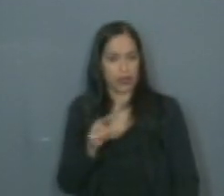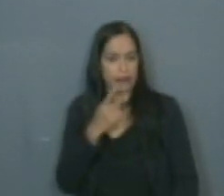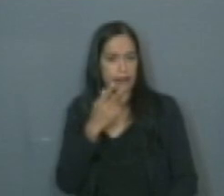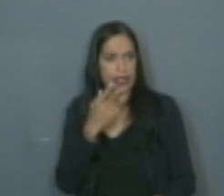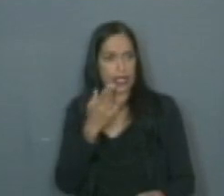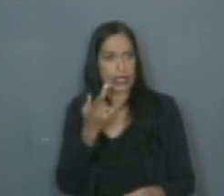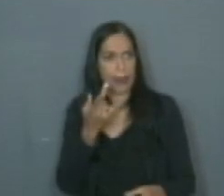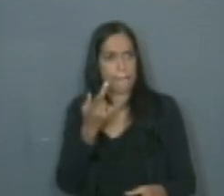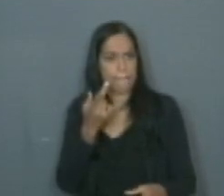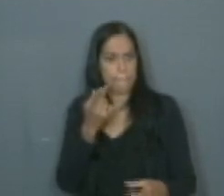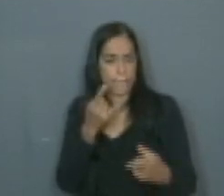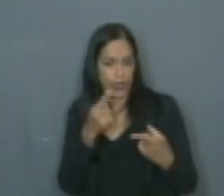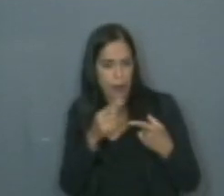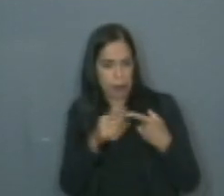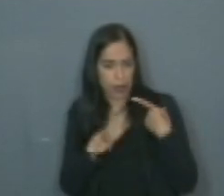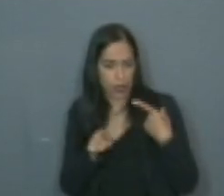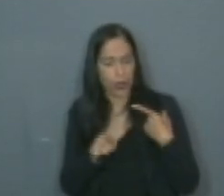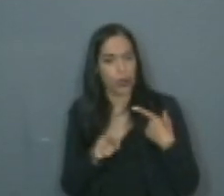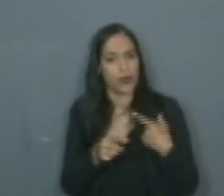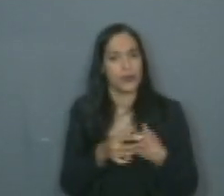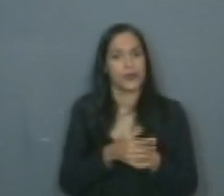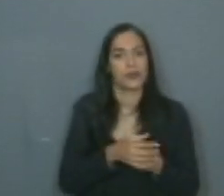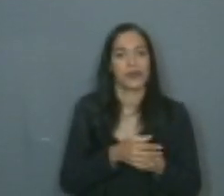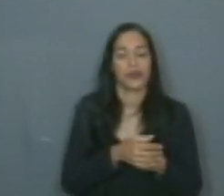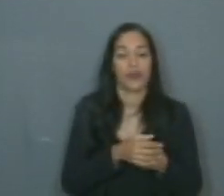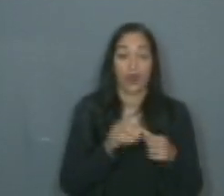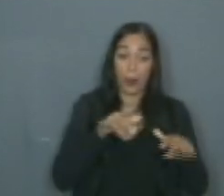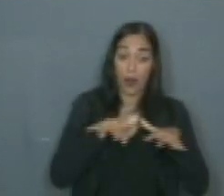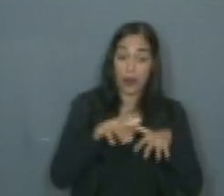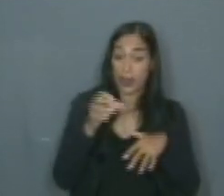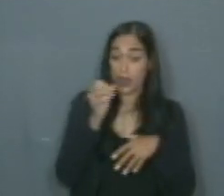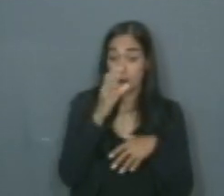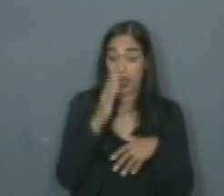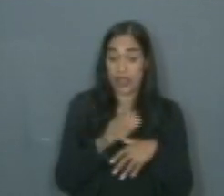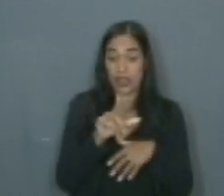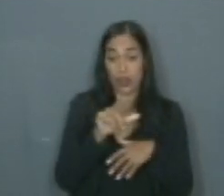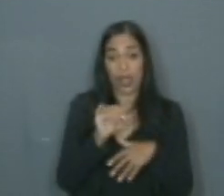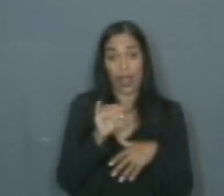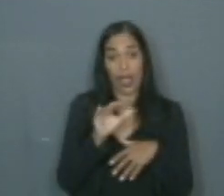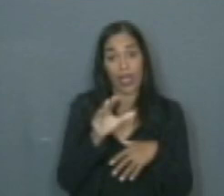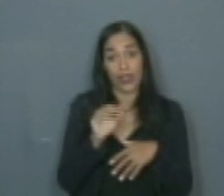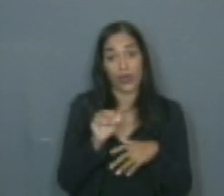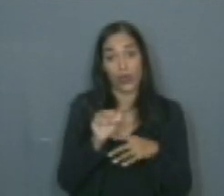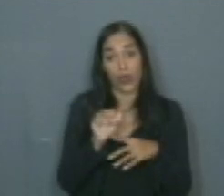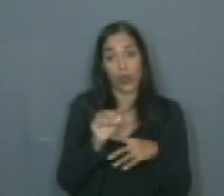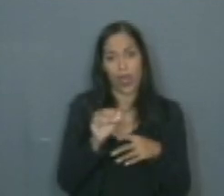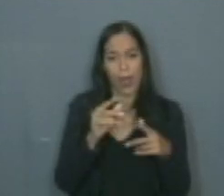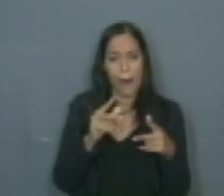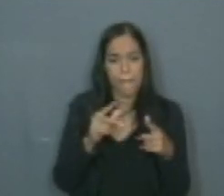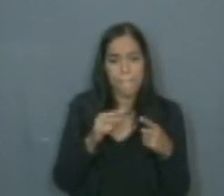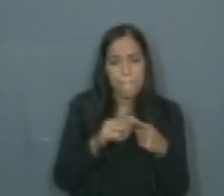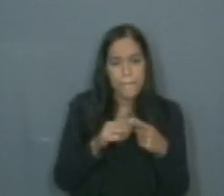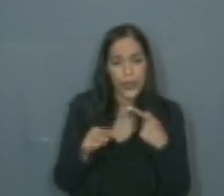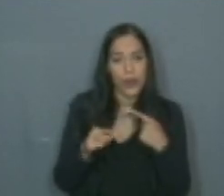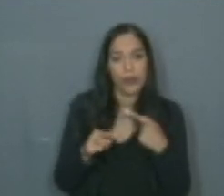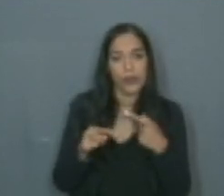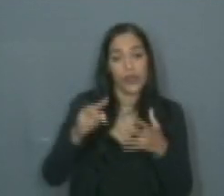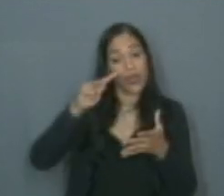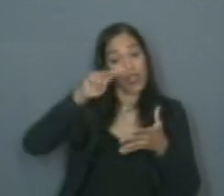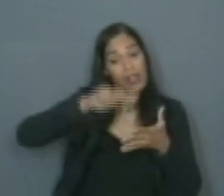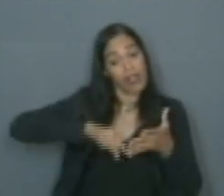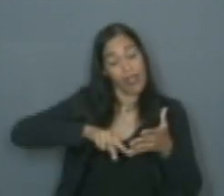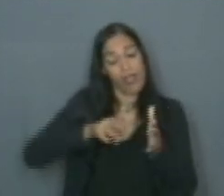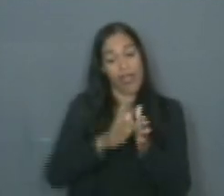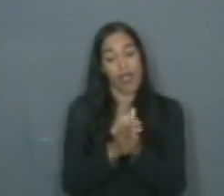aí. O Movimento Brasil Laico falou que deveria ser proibido ler a